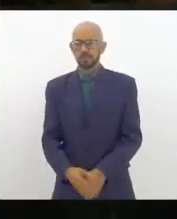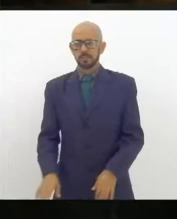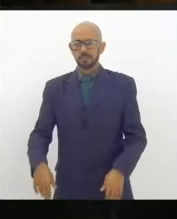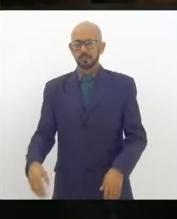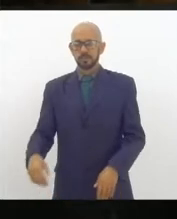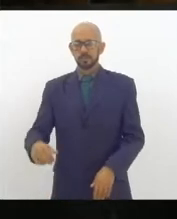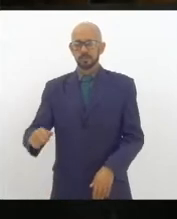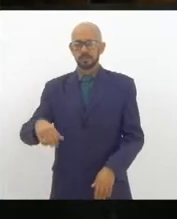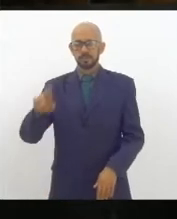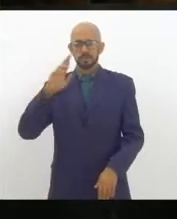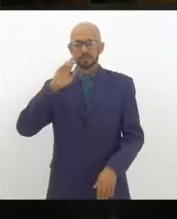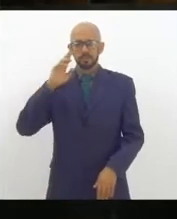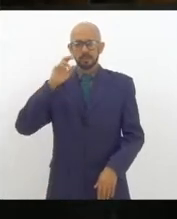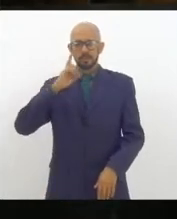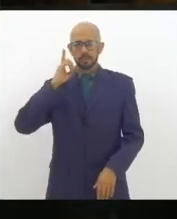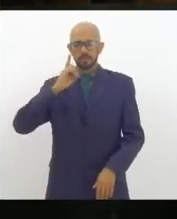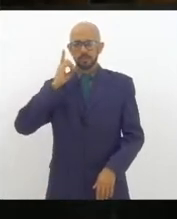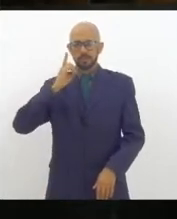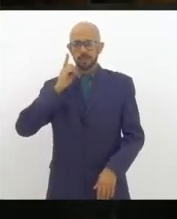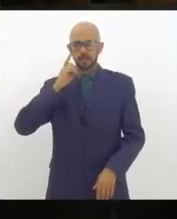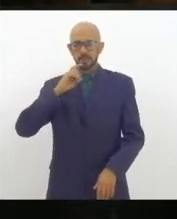deputada Célia Jordão,